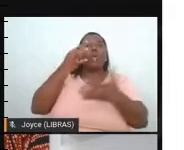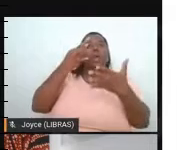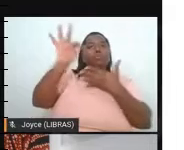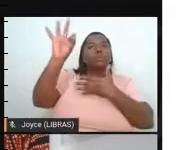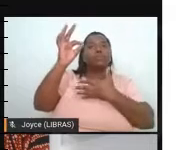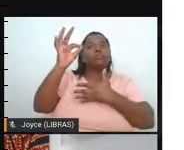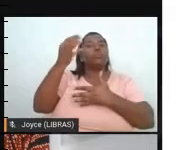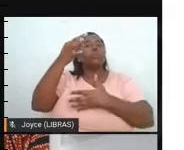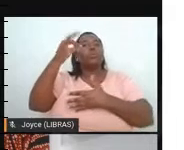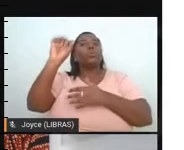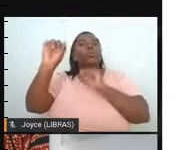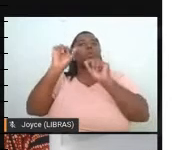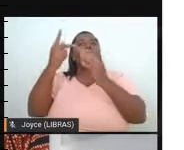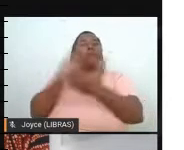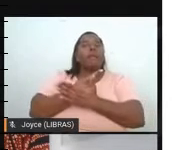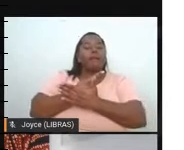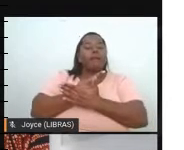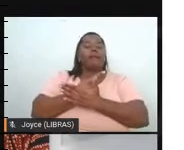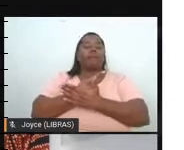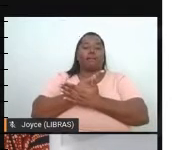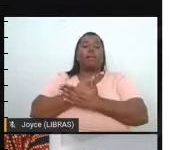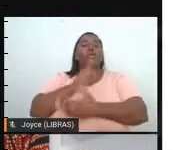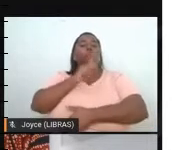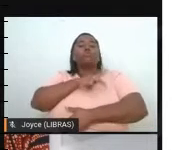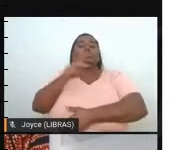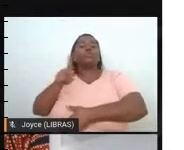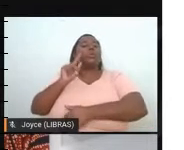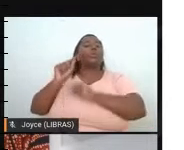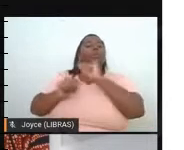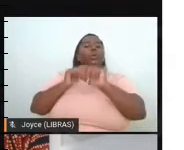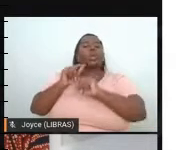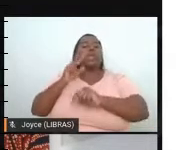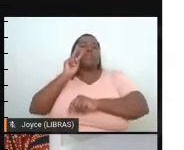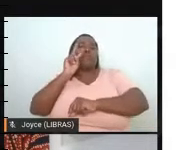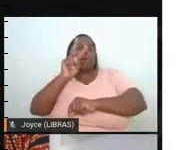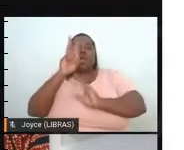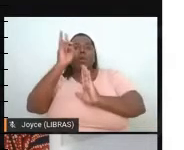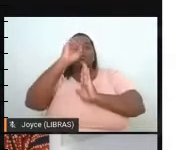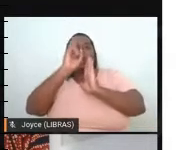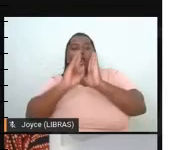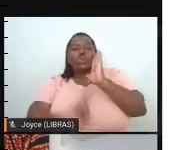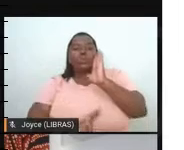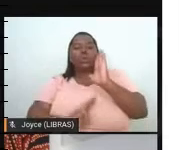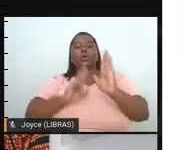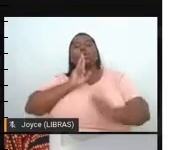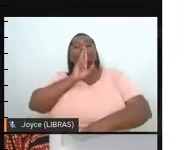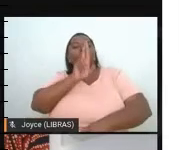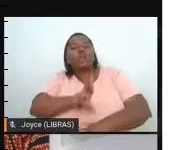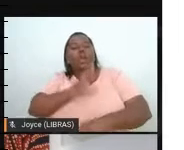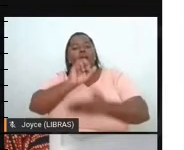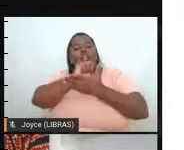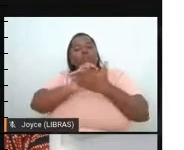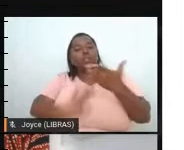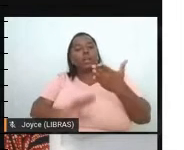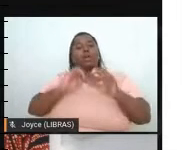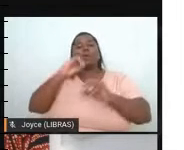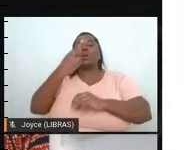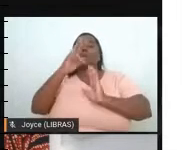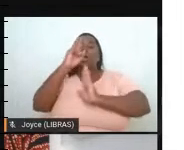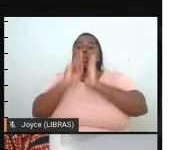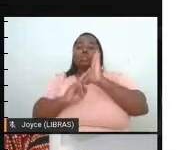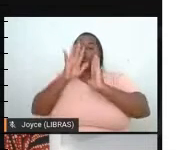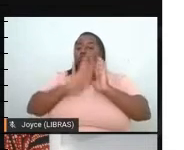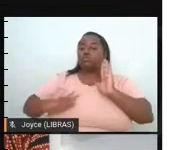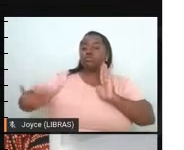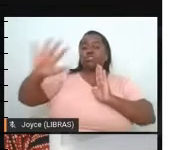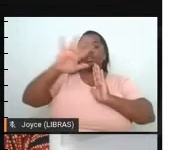um mediador, olhando, na verdade, os relatórios de resultado daquela atividade ou relatórios gerais que são